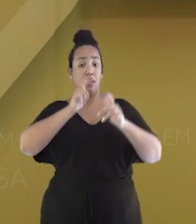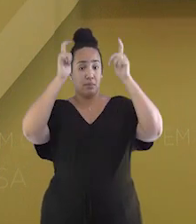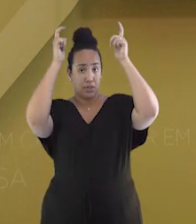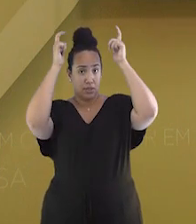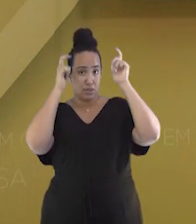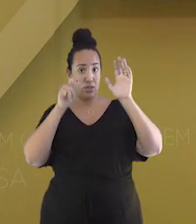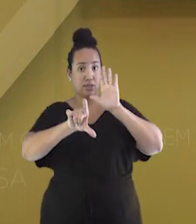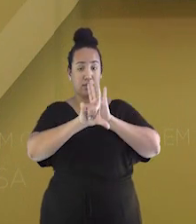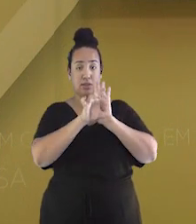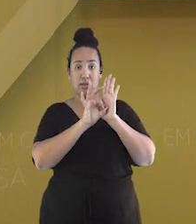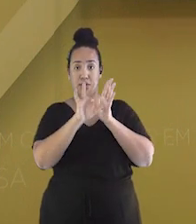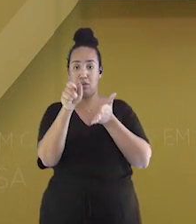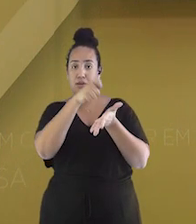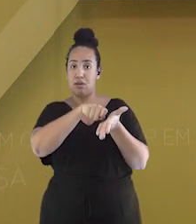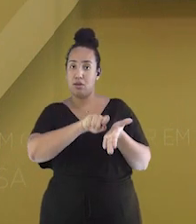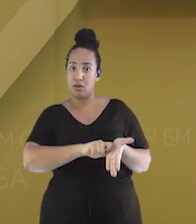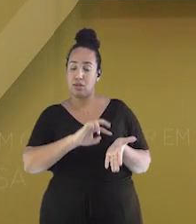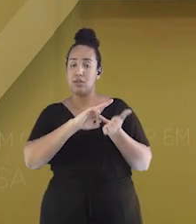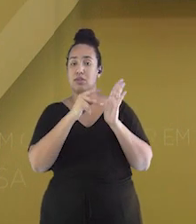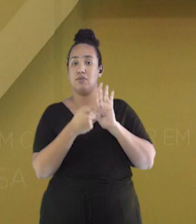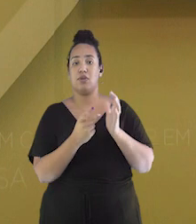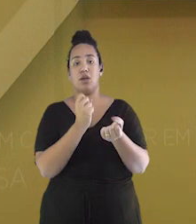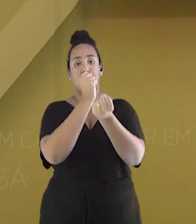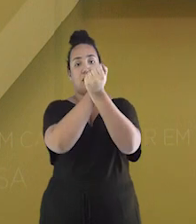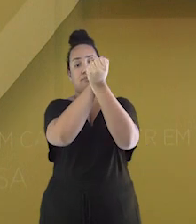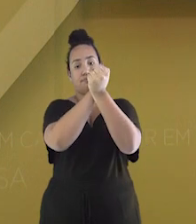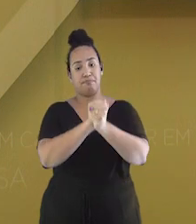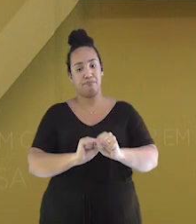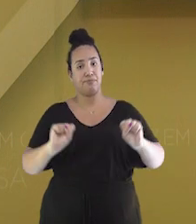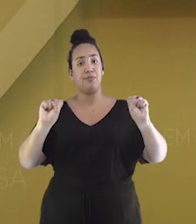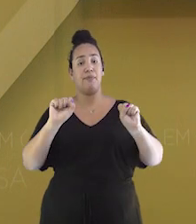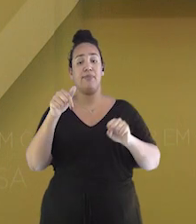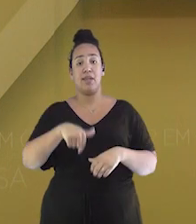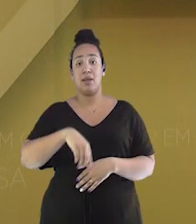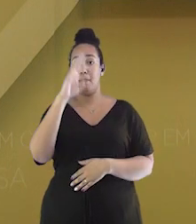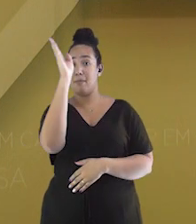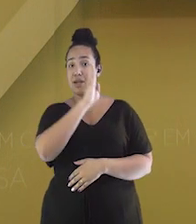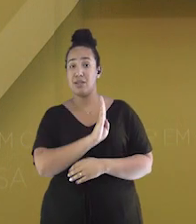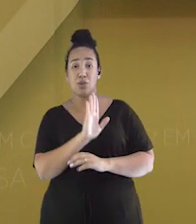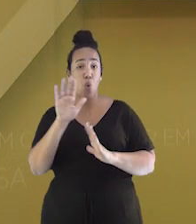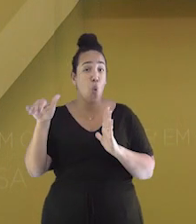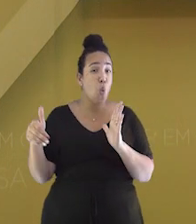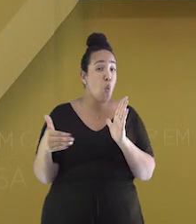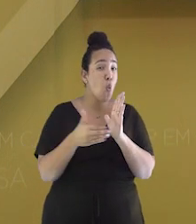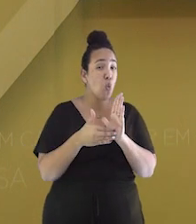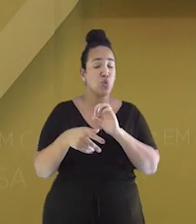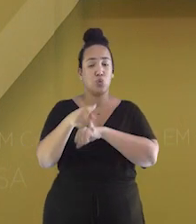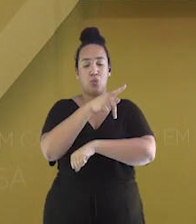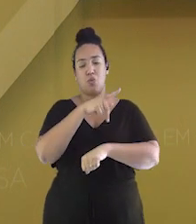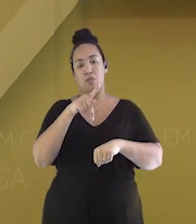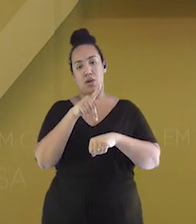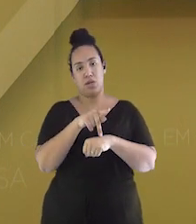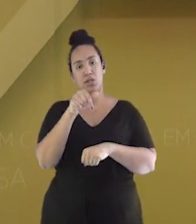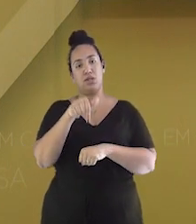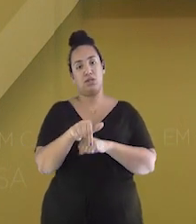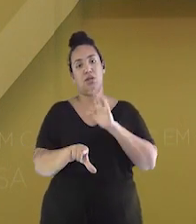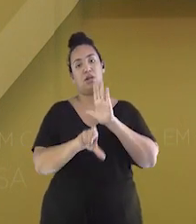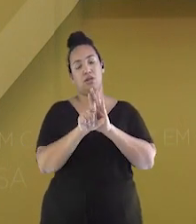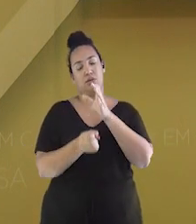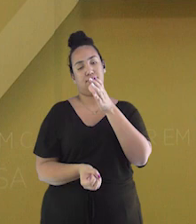a Lei Áurea, que marcou o fim da escravidão, sendo o Brasil o último país independente a findar esse